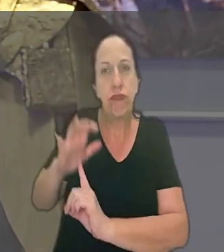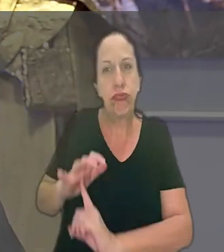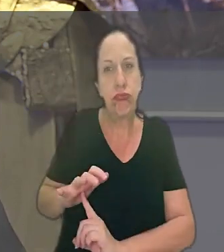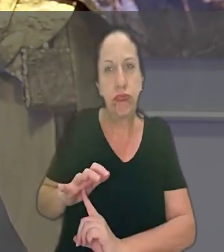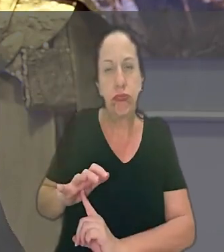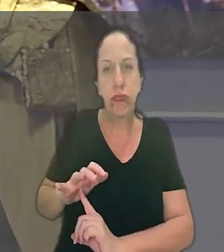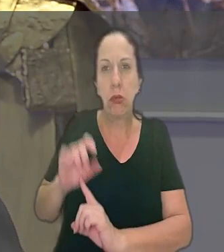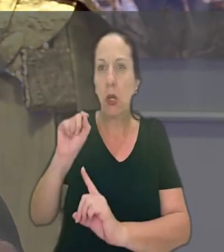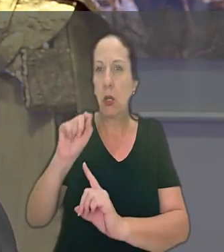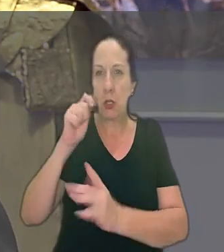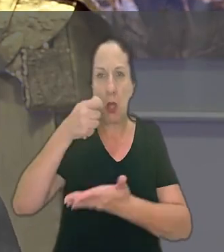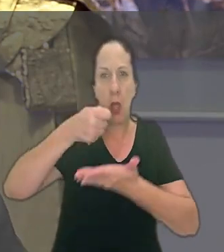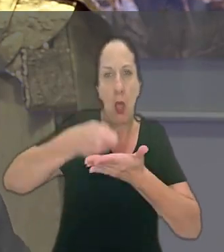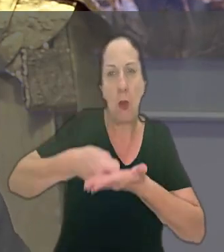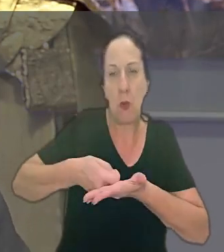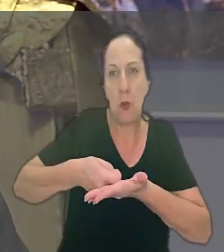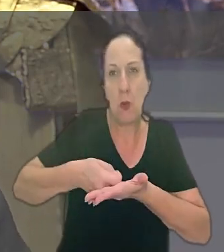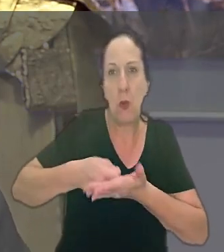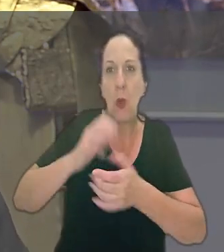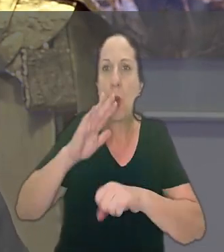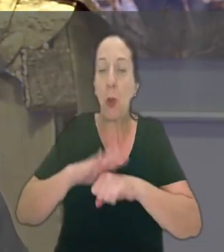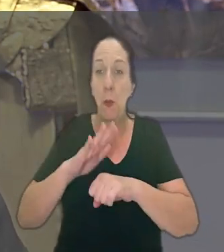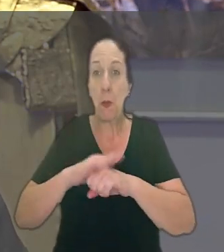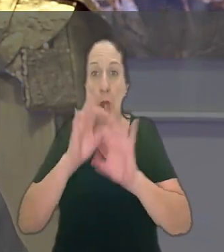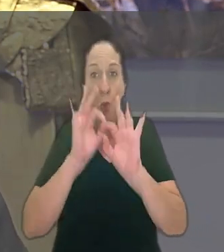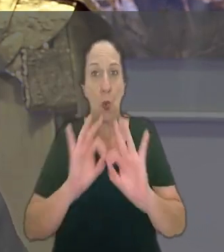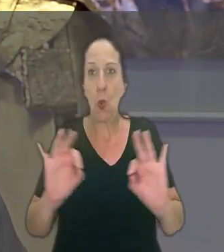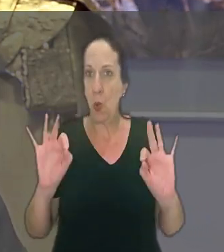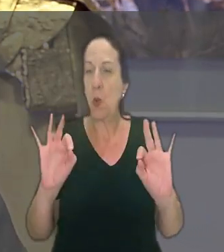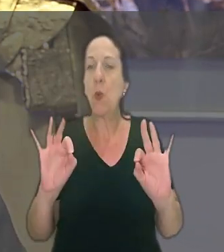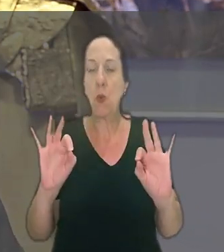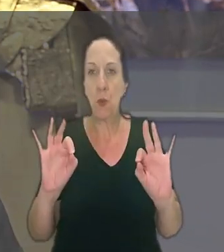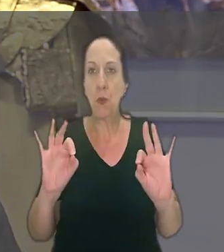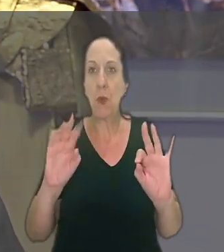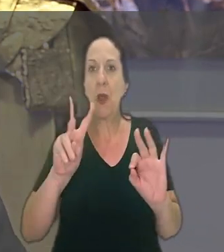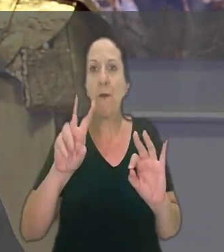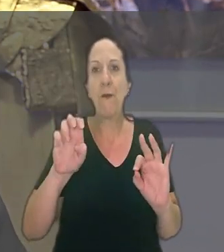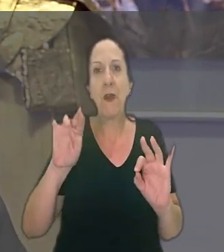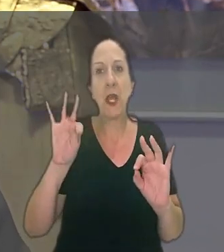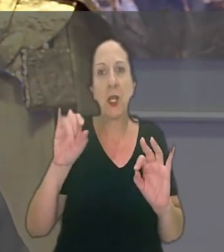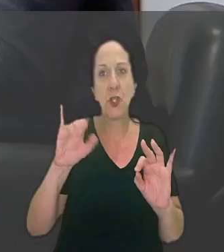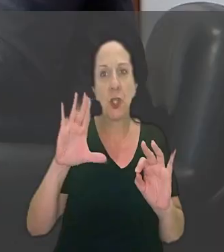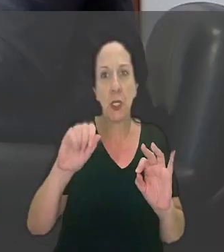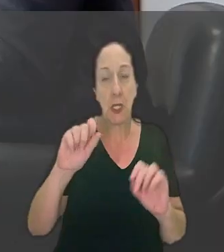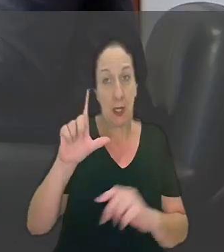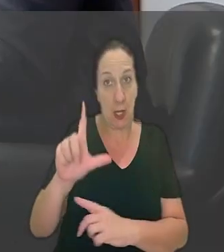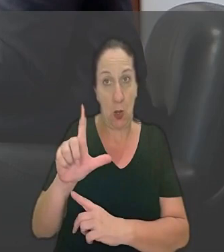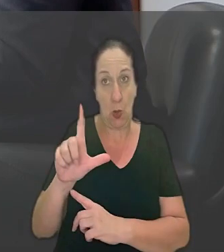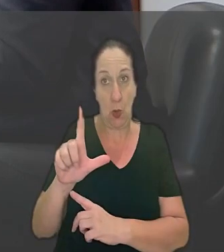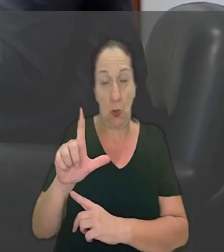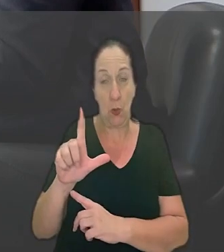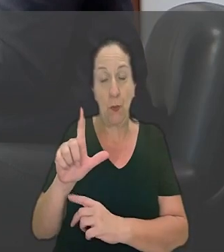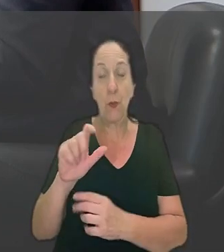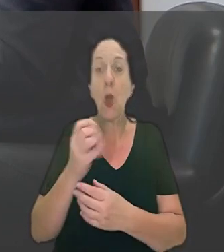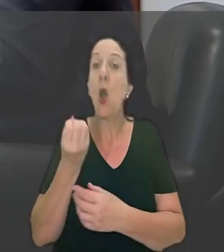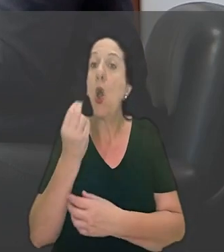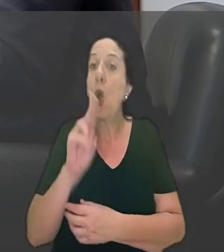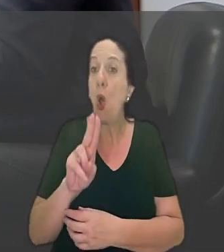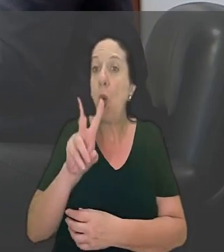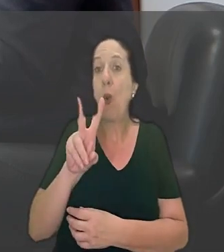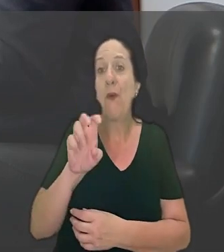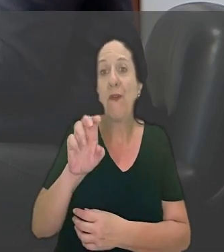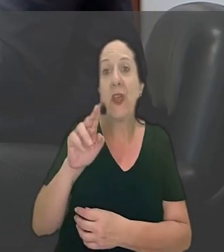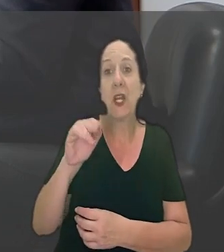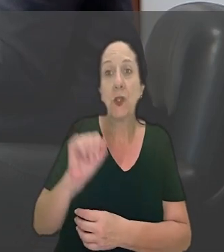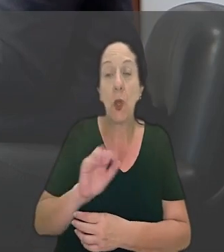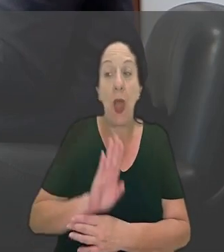assédio moral que é inclusive o assédio moral mais comum, que é aquele de natureza vertical, ou pode ser vertical descendente, ou